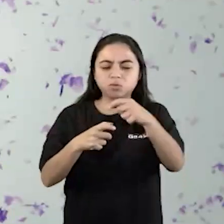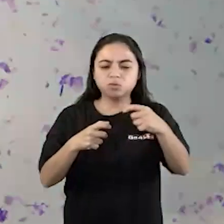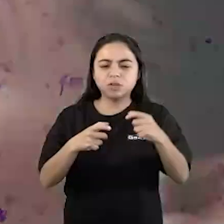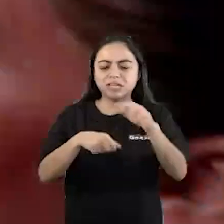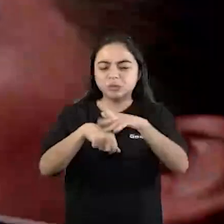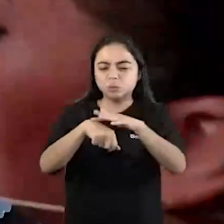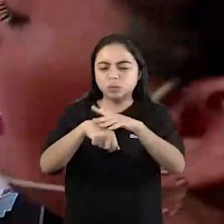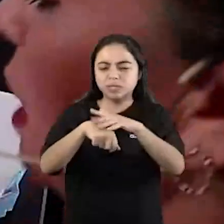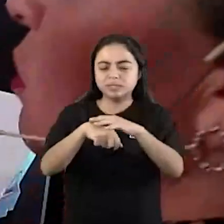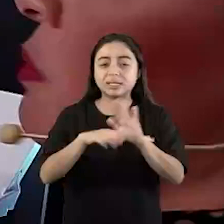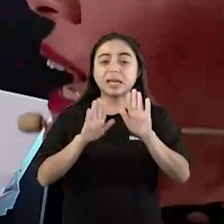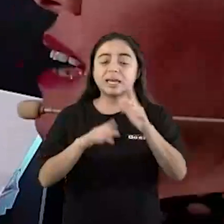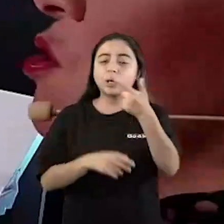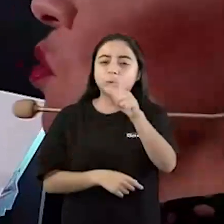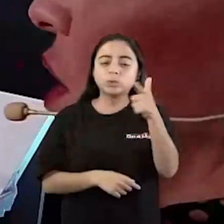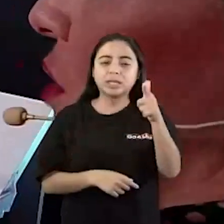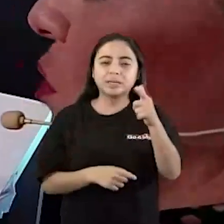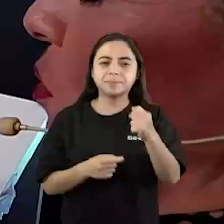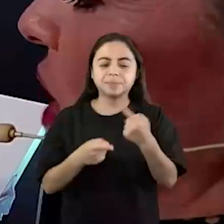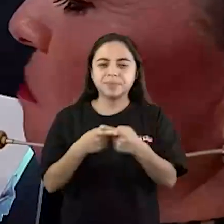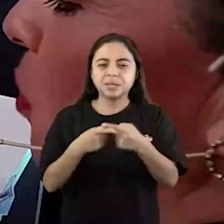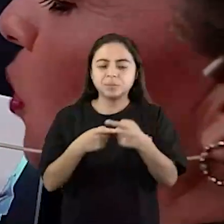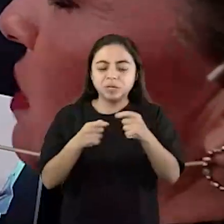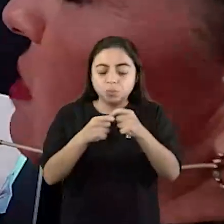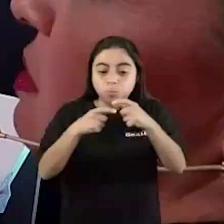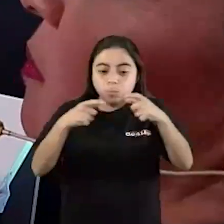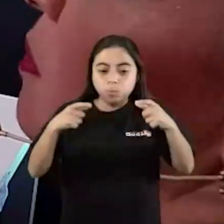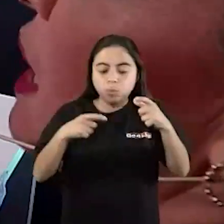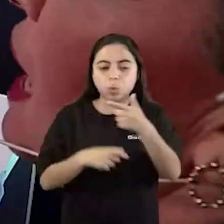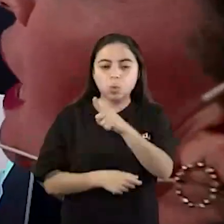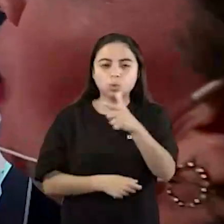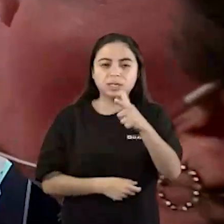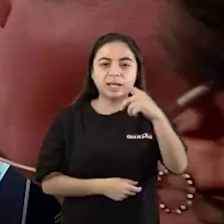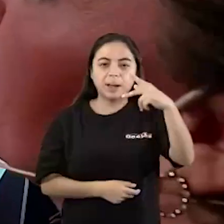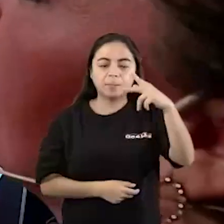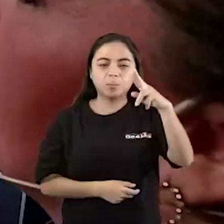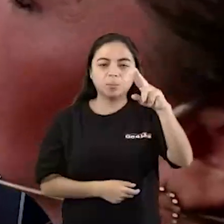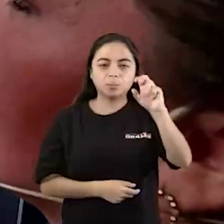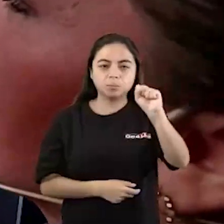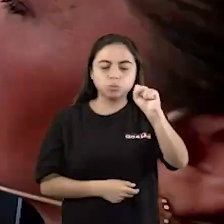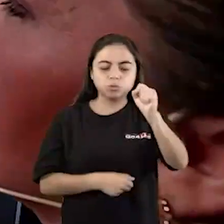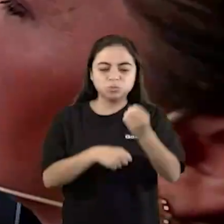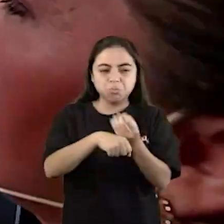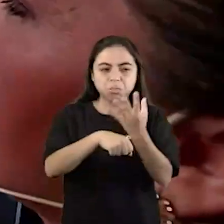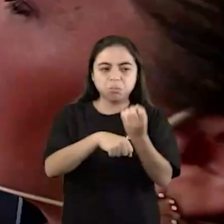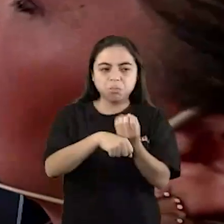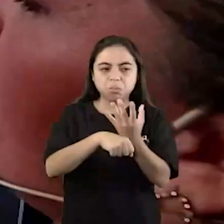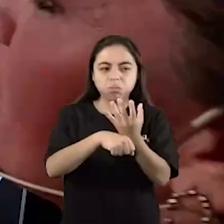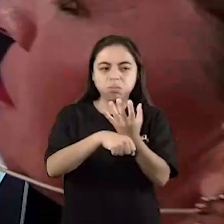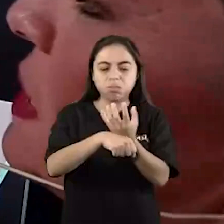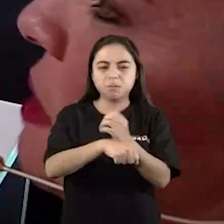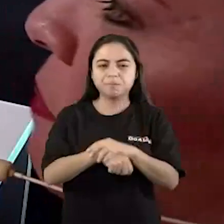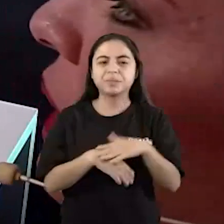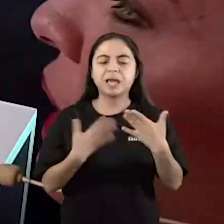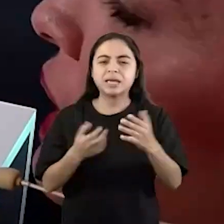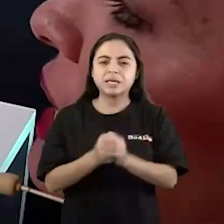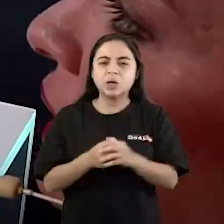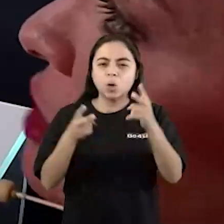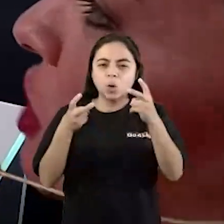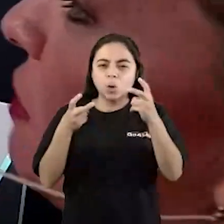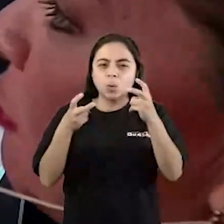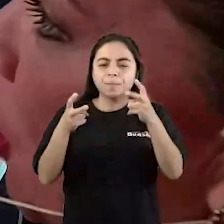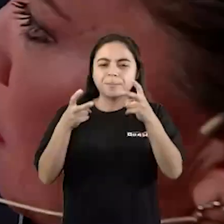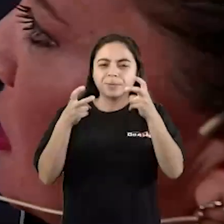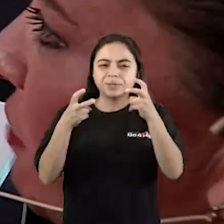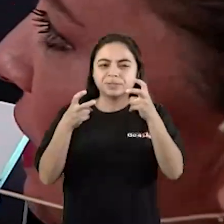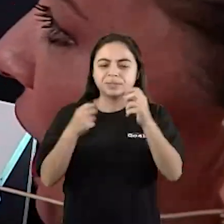não tem, porque esse material não está exudando, não tem pus. Aumentando a nossa objetiva, a gente começa a perceber que elas